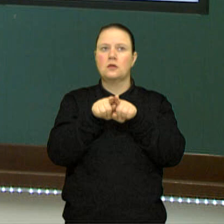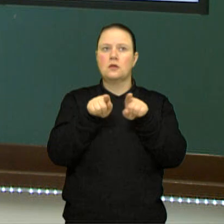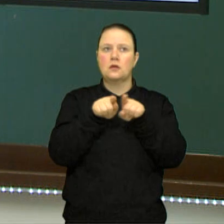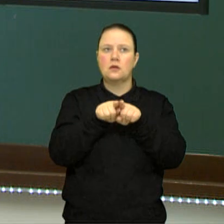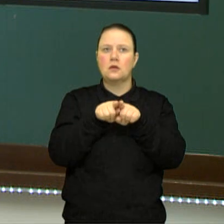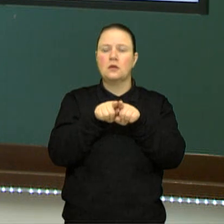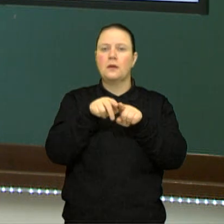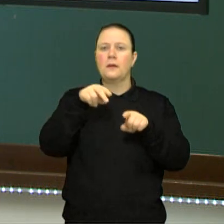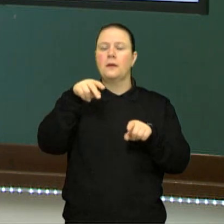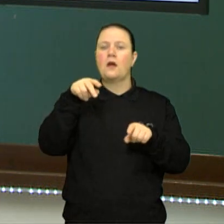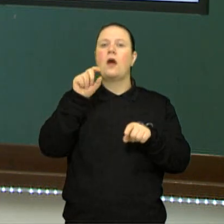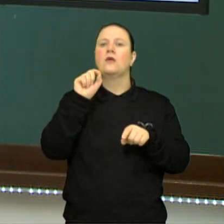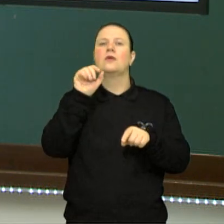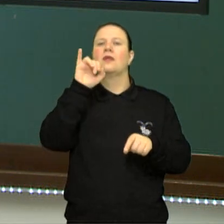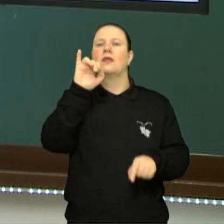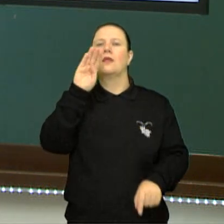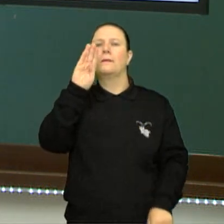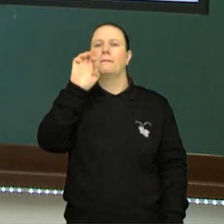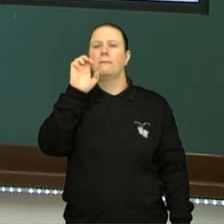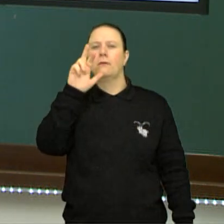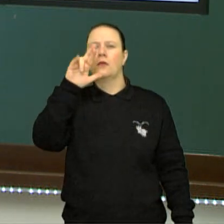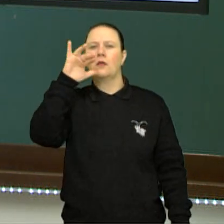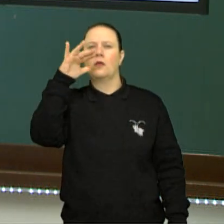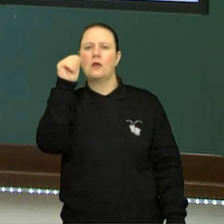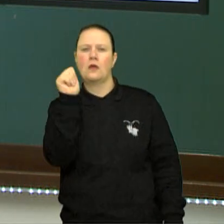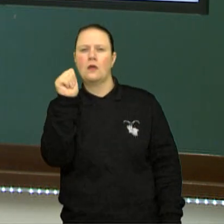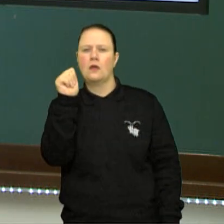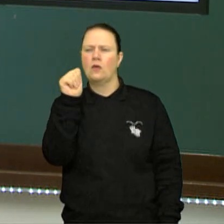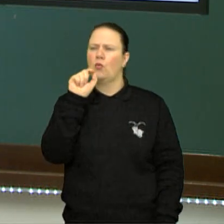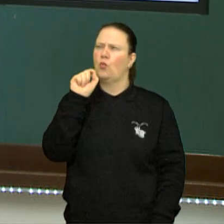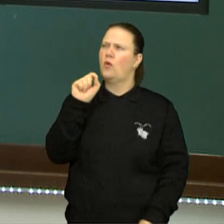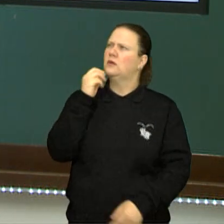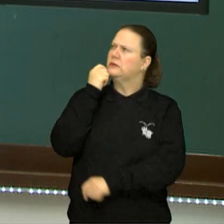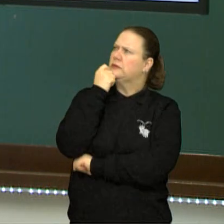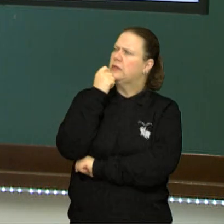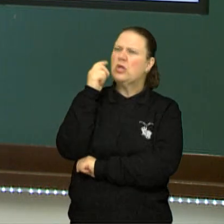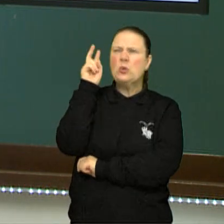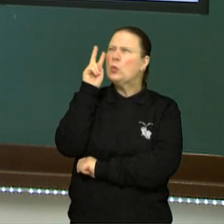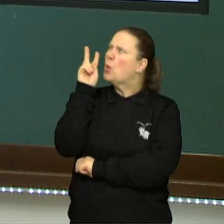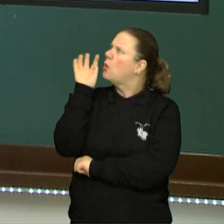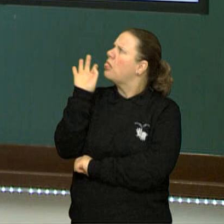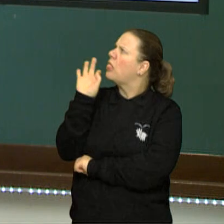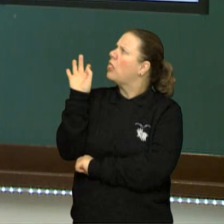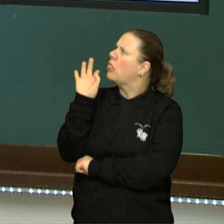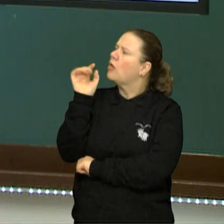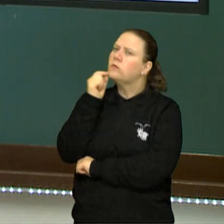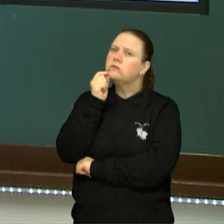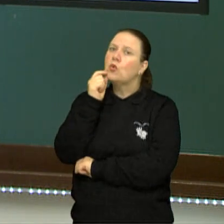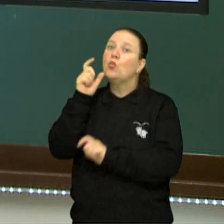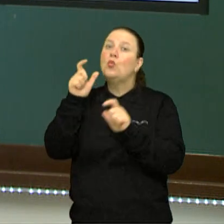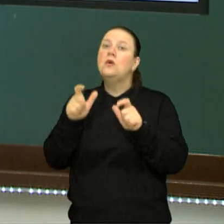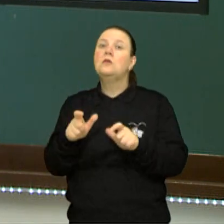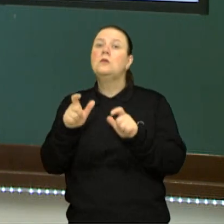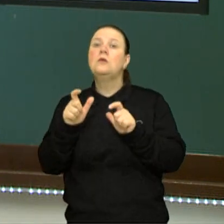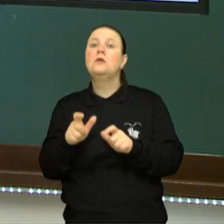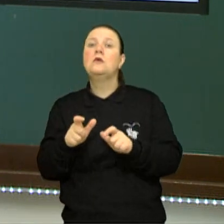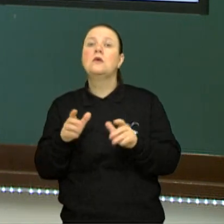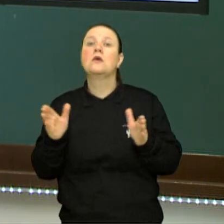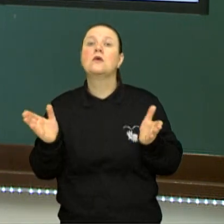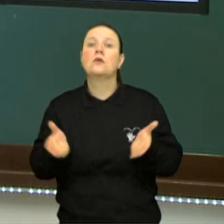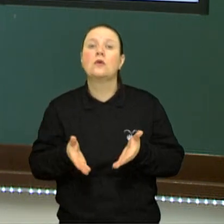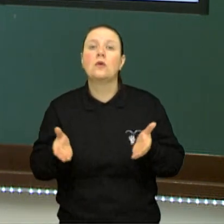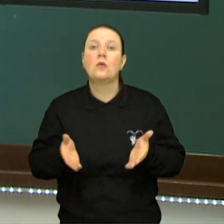Ibérica em 711. Península Ibérica, professor, eu não lembro onde que é. Península Ibérica, pessoal, é onde atualmente